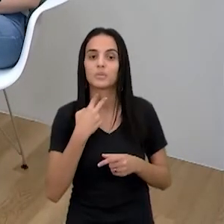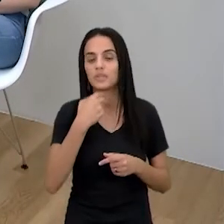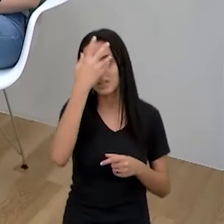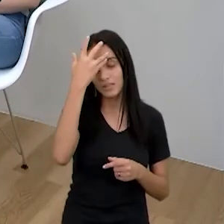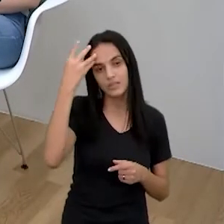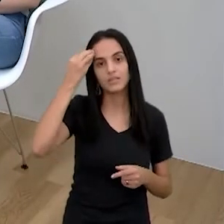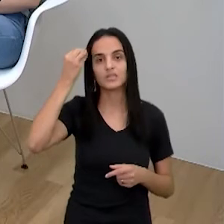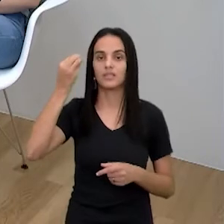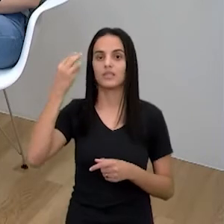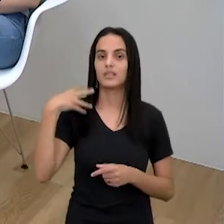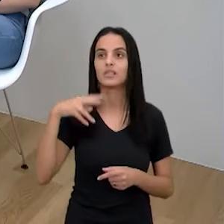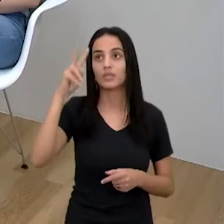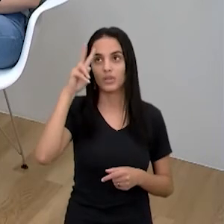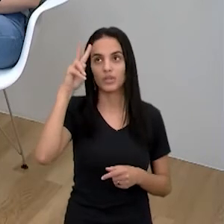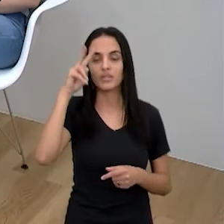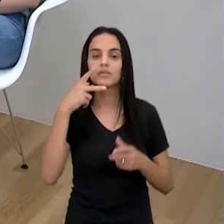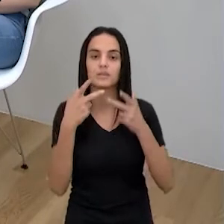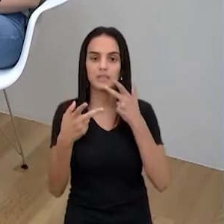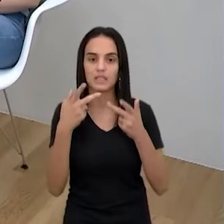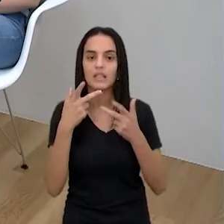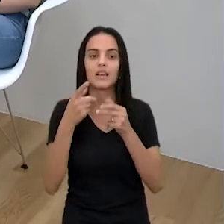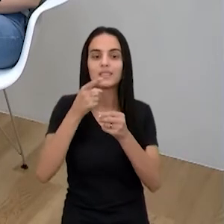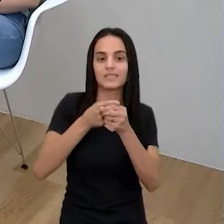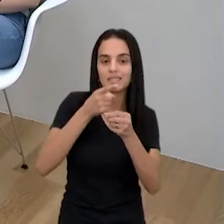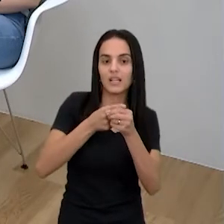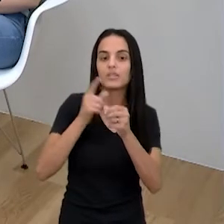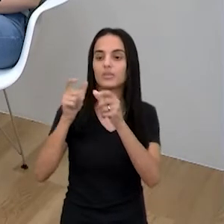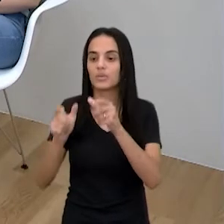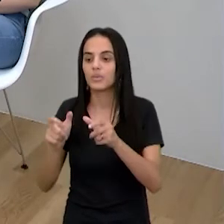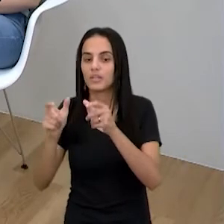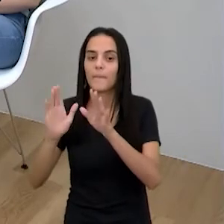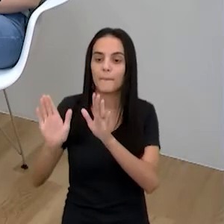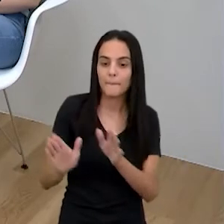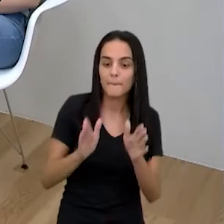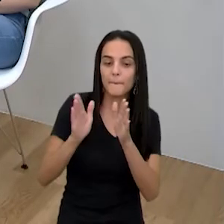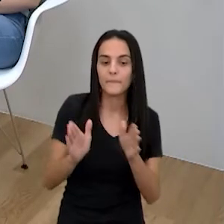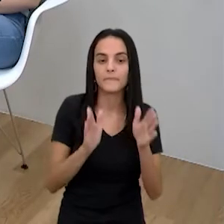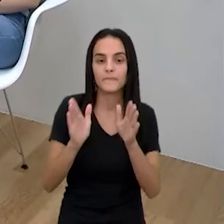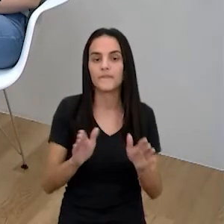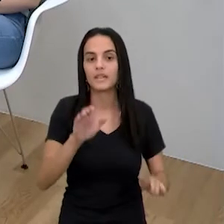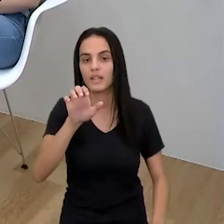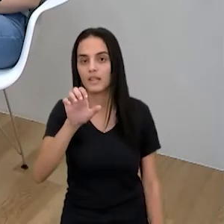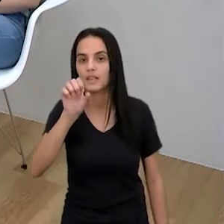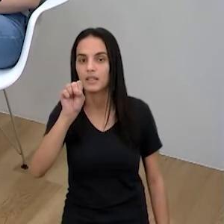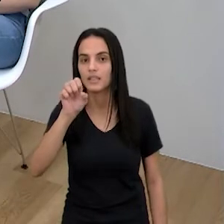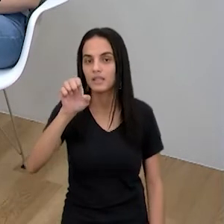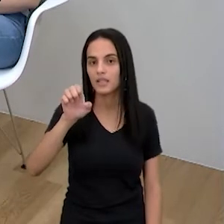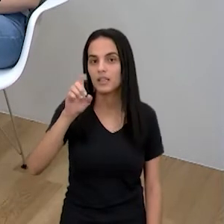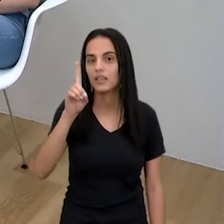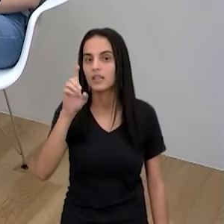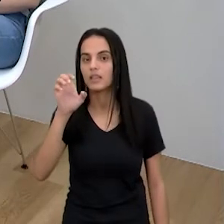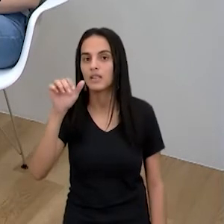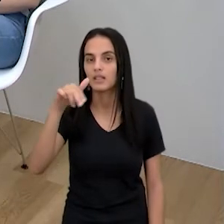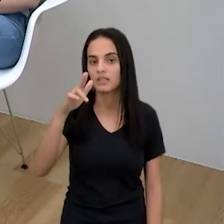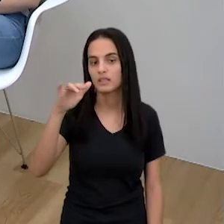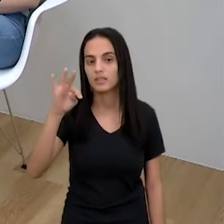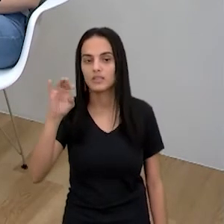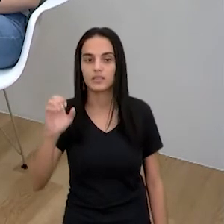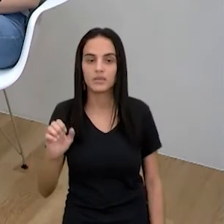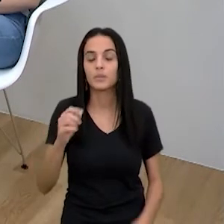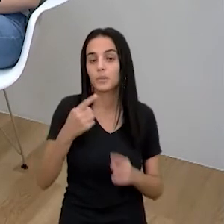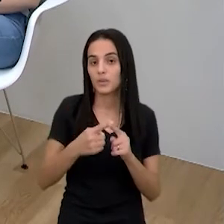a unidade curricular é o indivíduo e o ambiente e o componente é o do solo à célula. E para